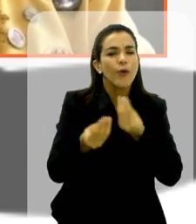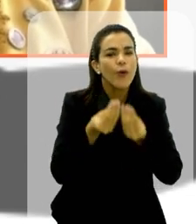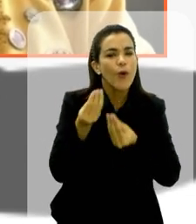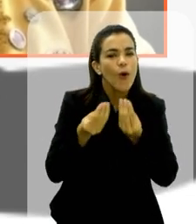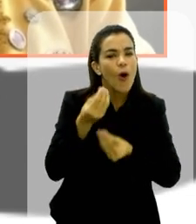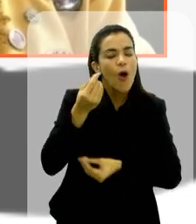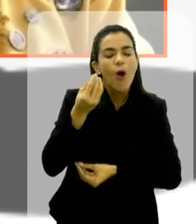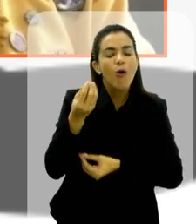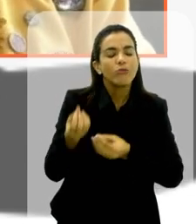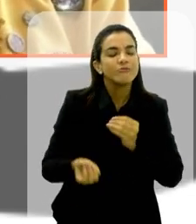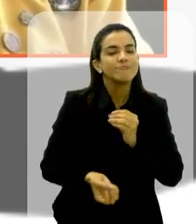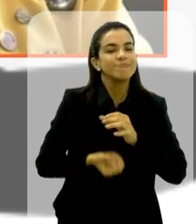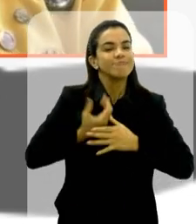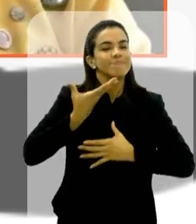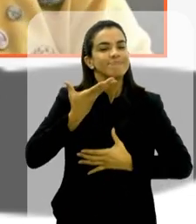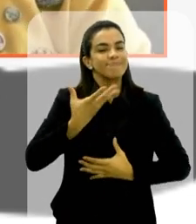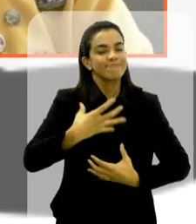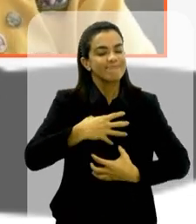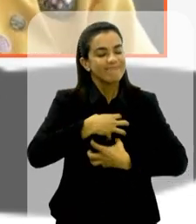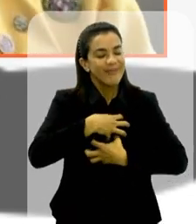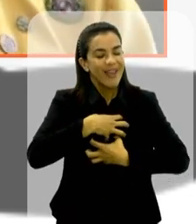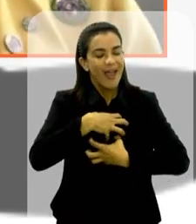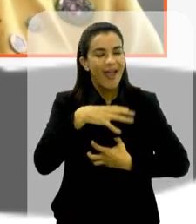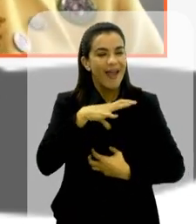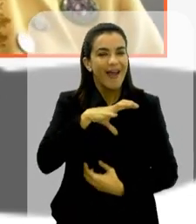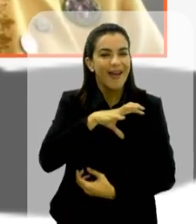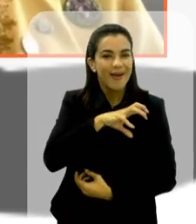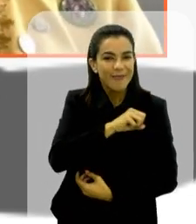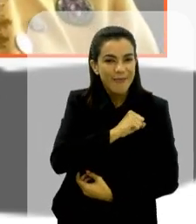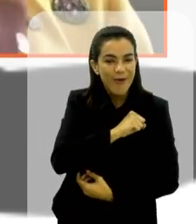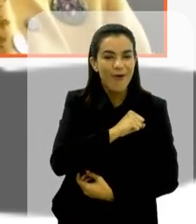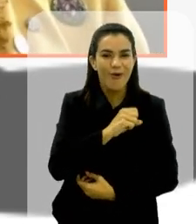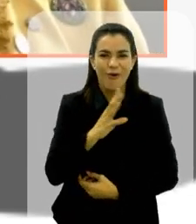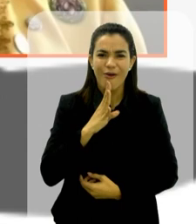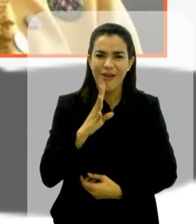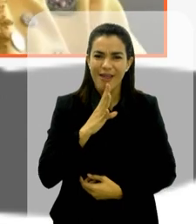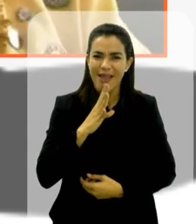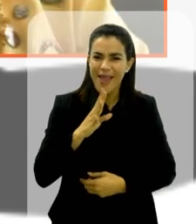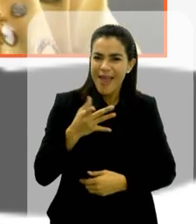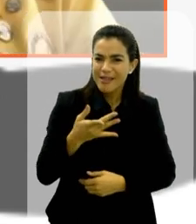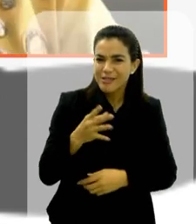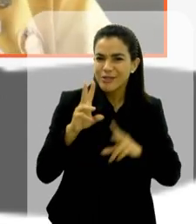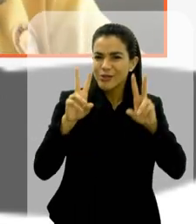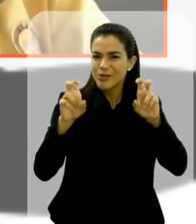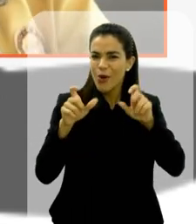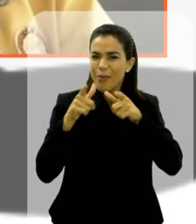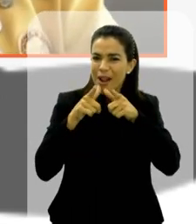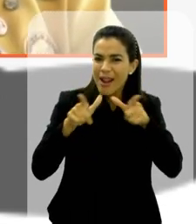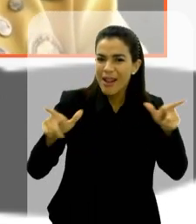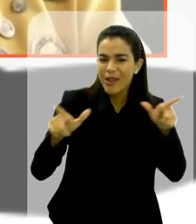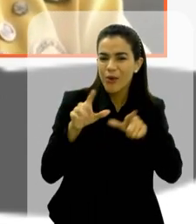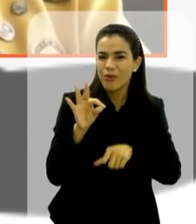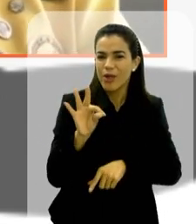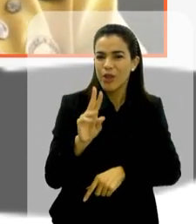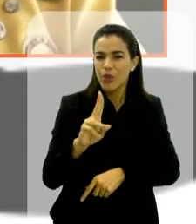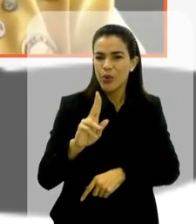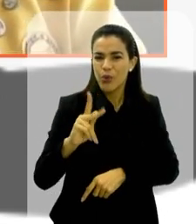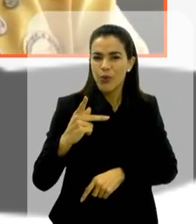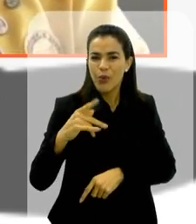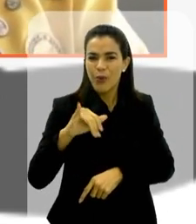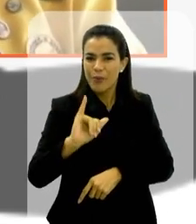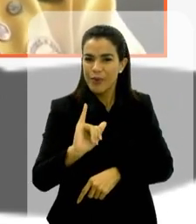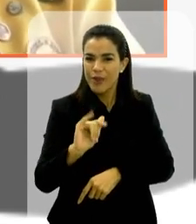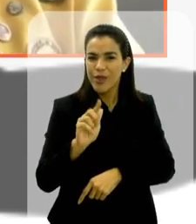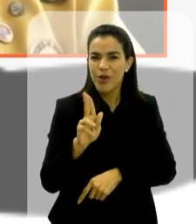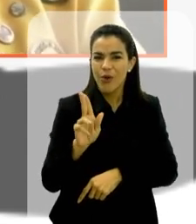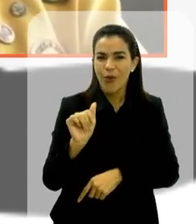sua paixão? Porque você parece um profundo conhecedor de Tupi-Guarani, porque ao longo do seu discurso você vai traduzindo e falando